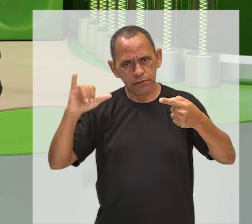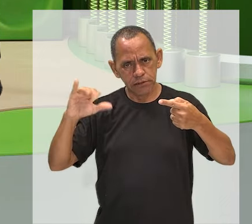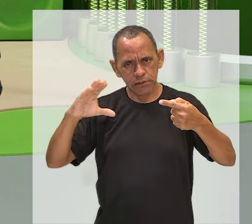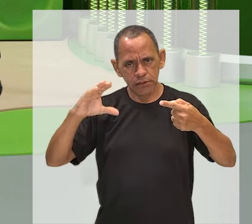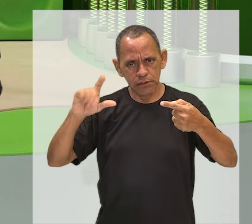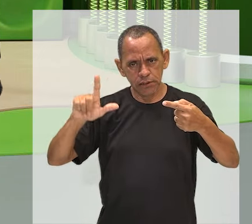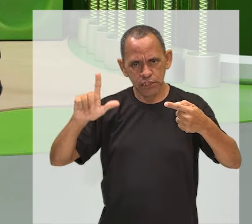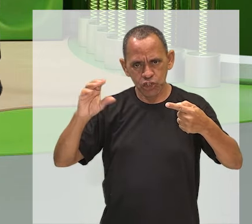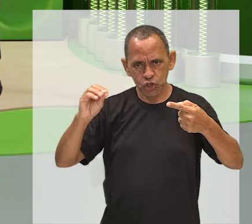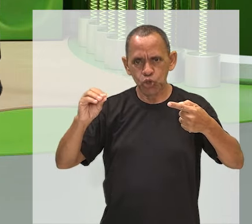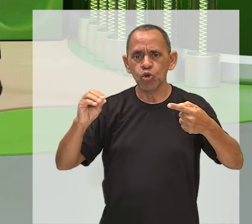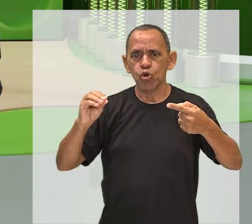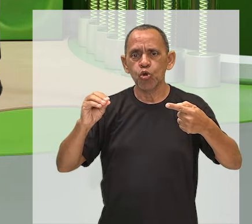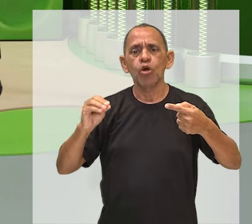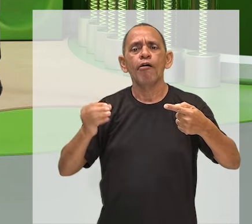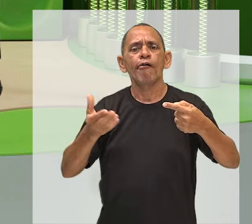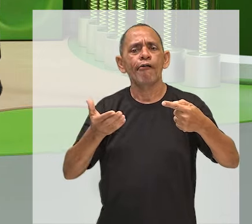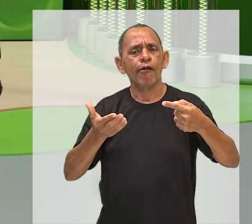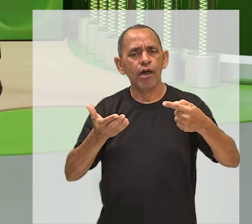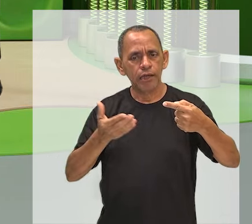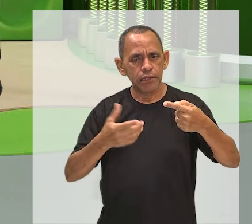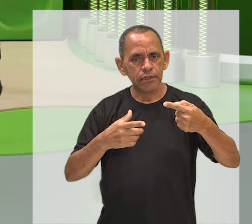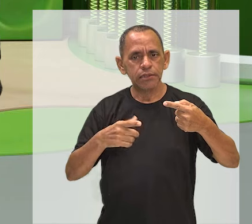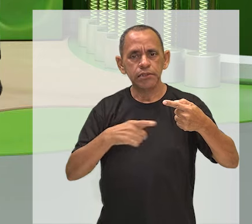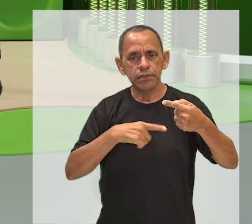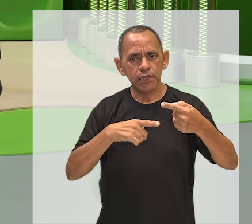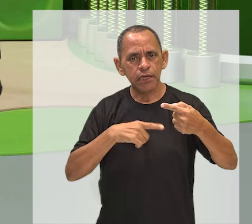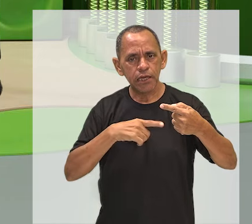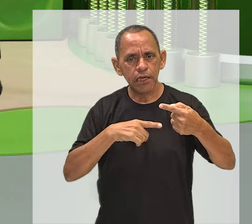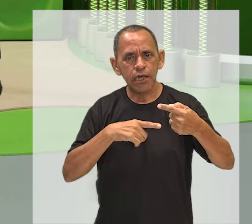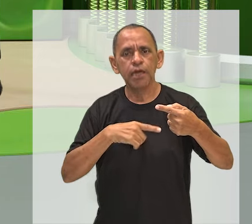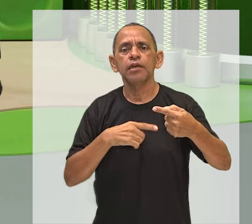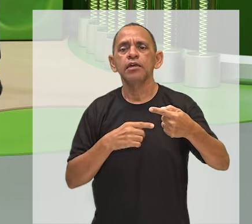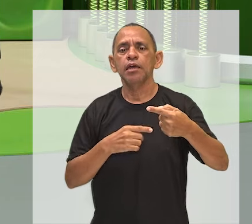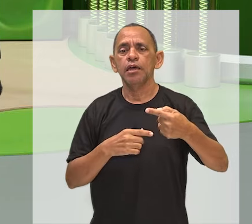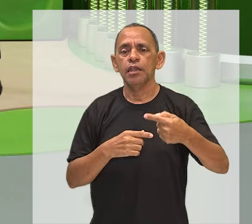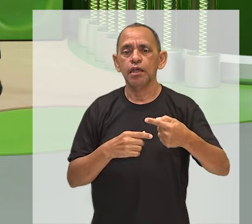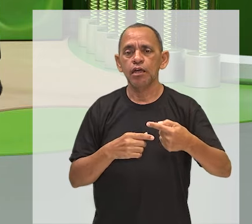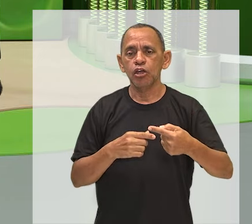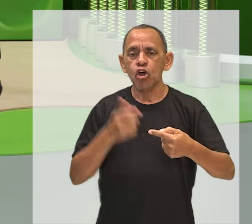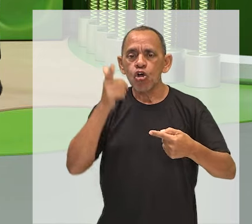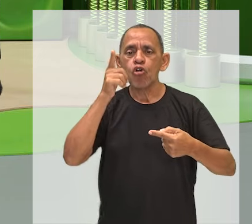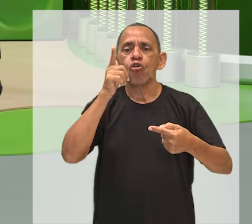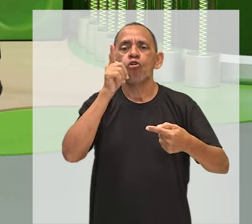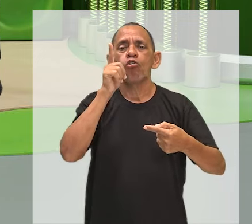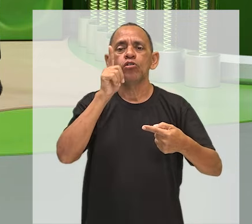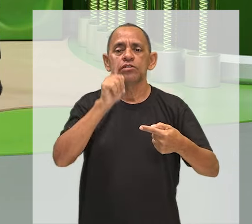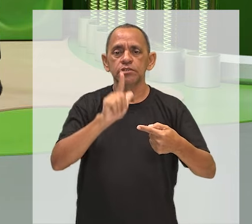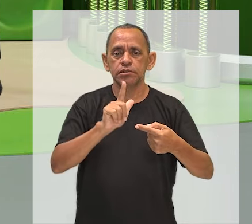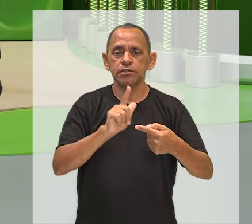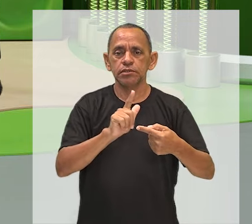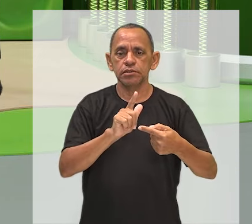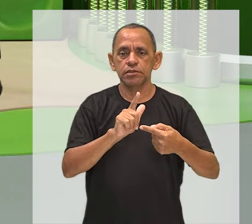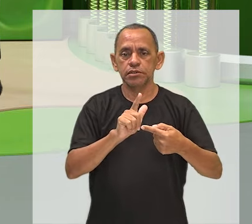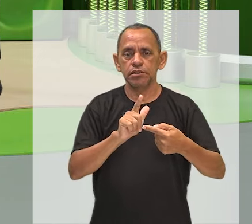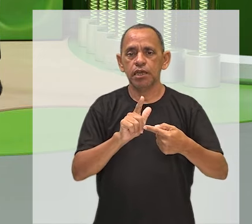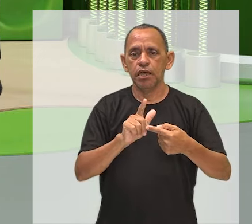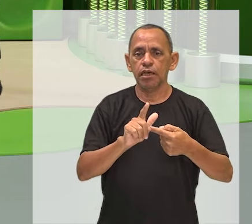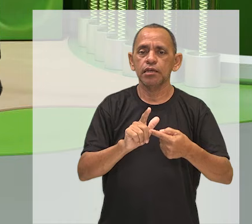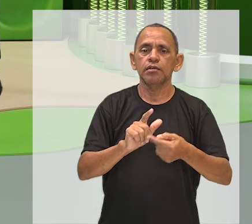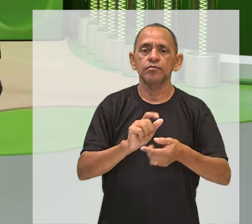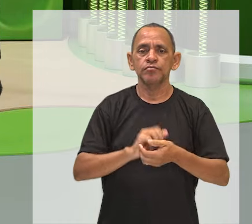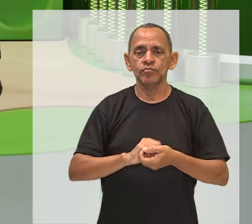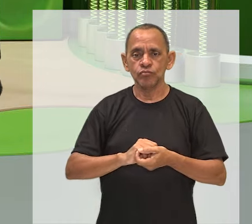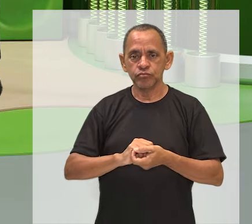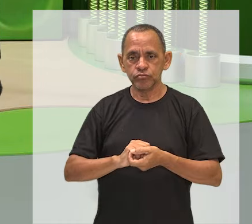vai alimentar os reservatórios de água do sudeste, da região sul e se dispersar pelos países